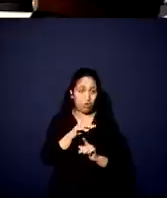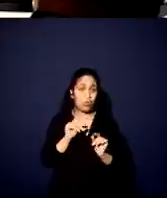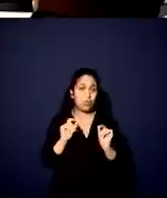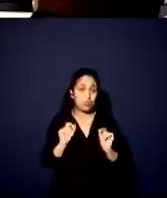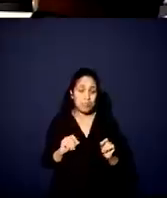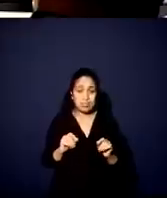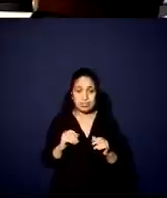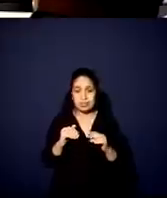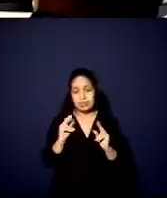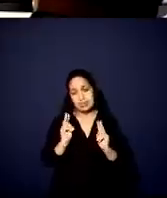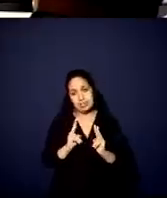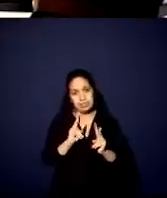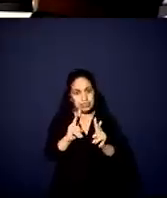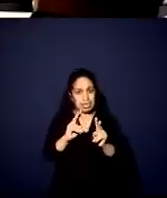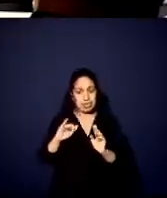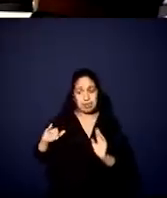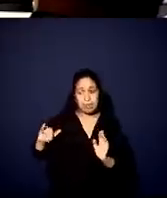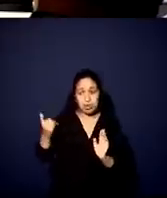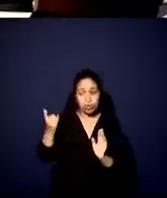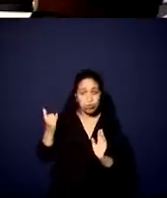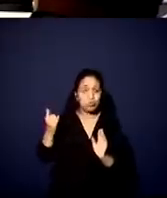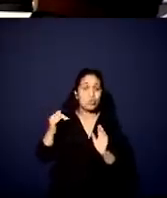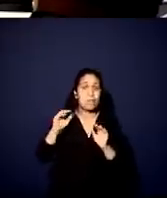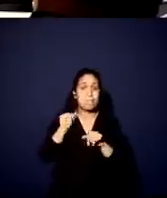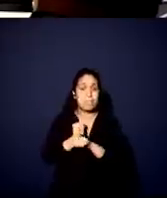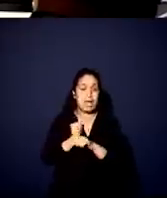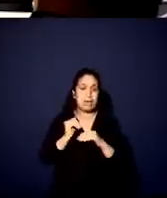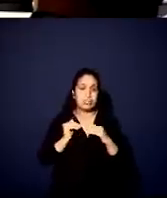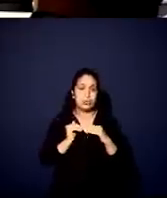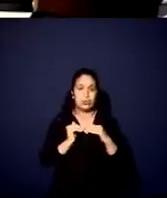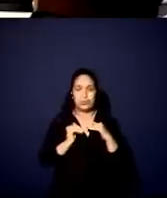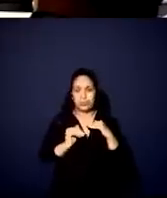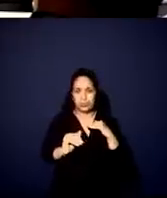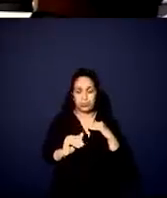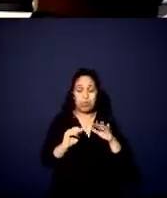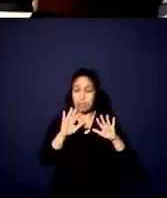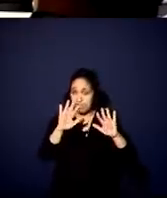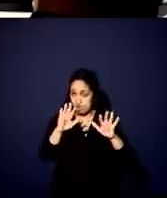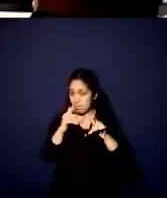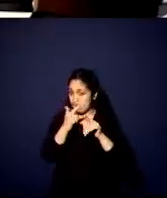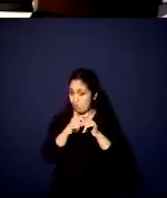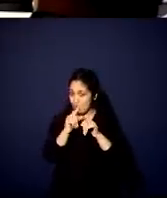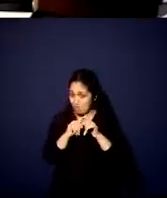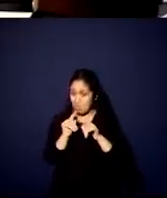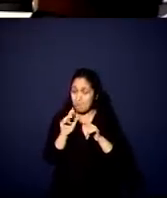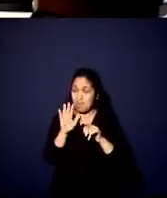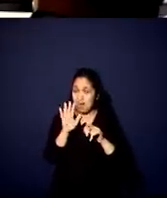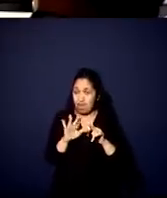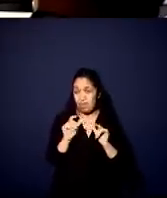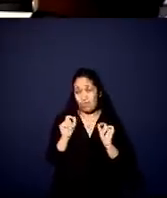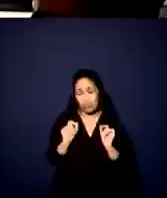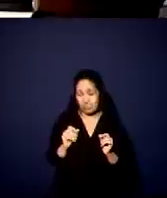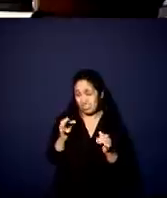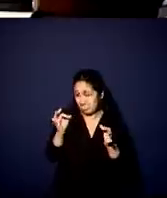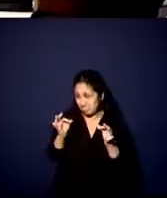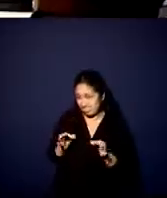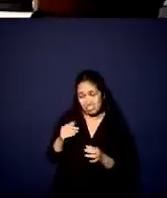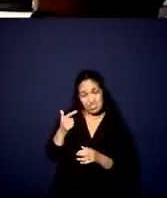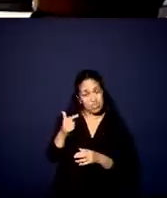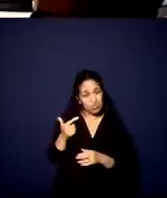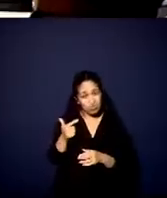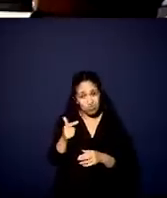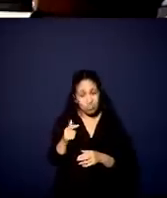mantendo esse juro parado por um período longo A grande questão E aí assim as incertezas podem ter